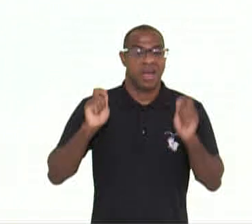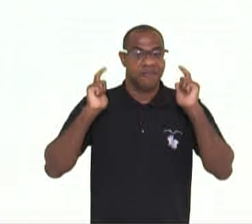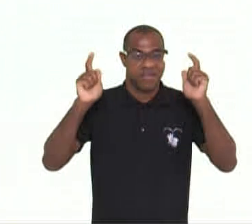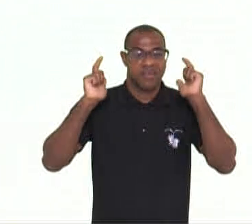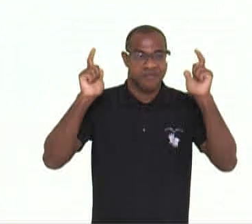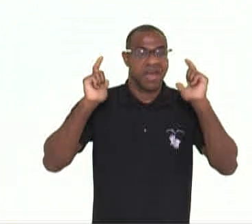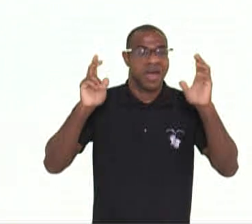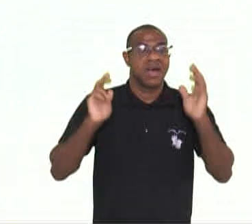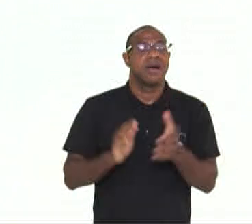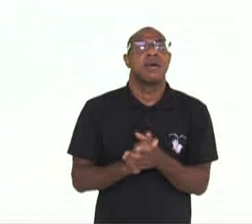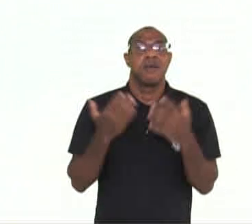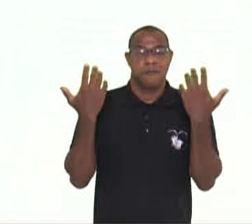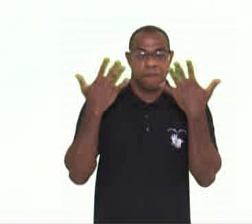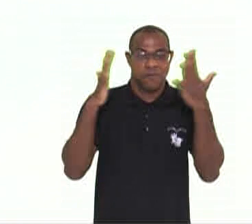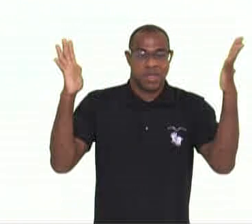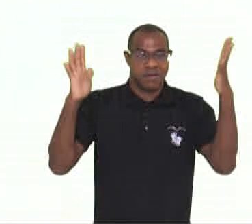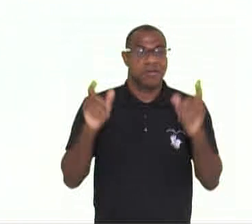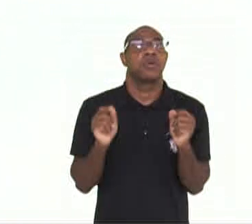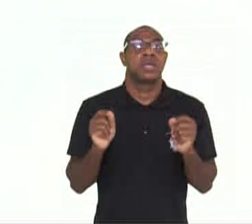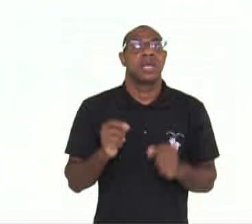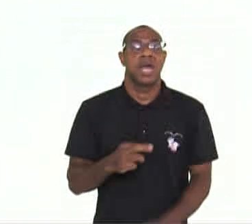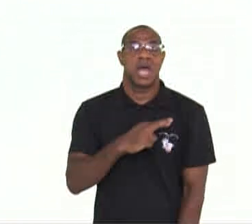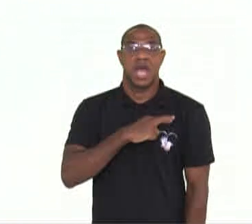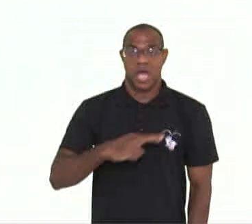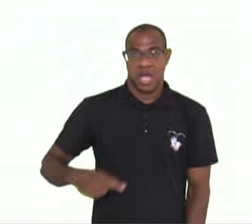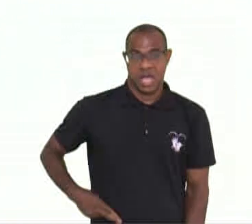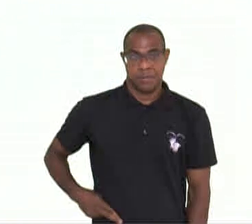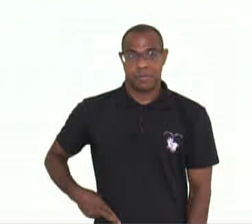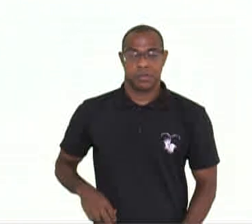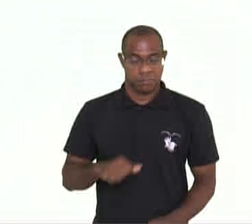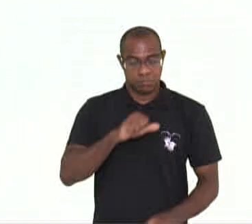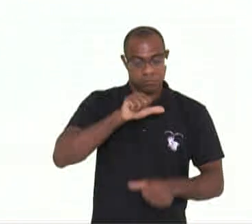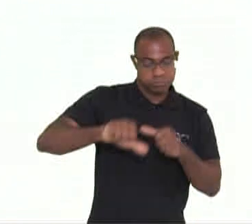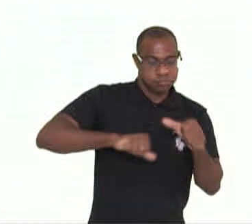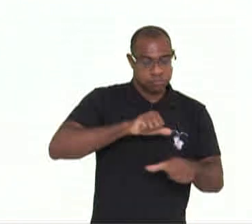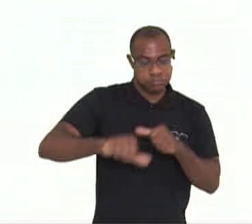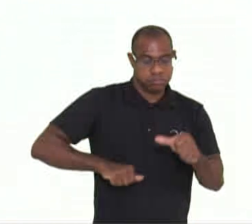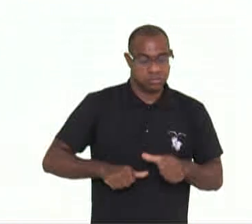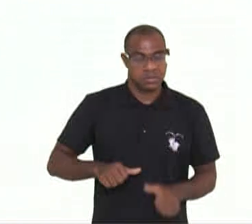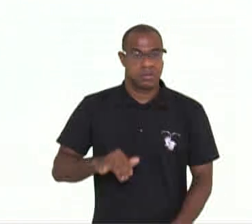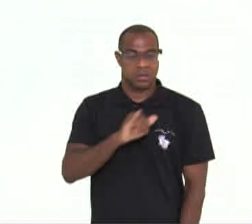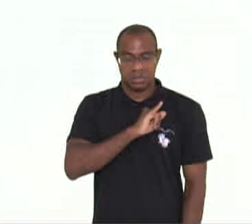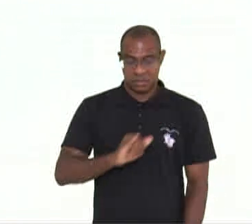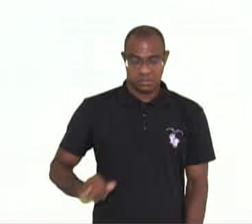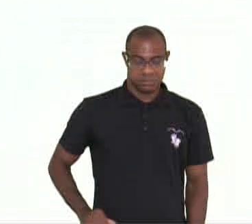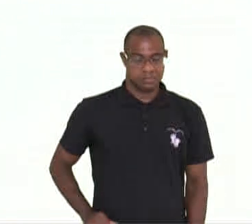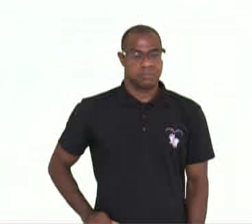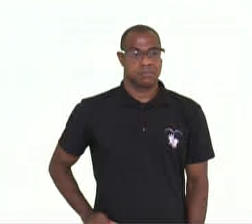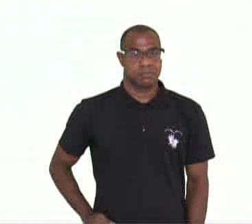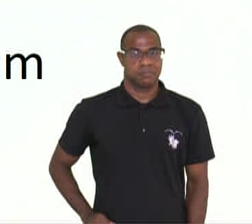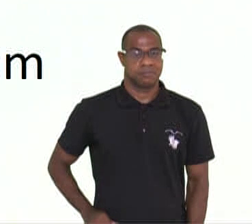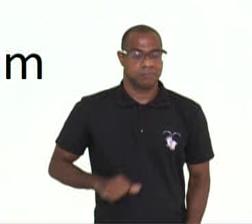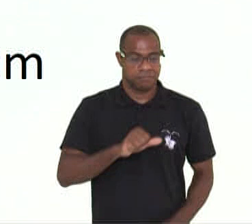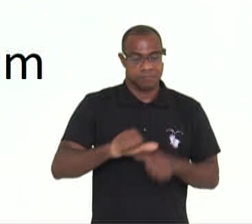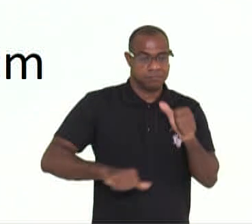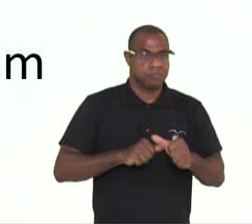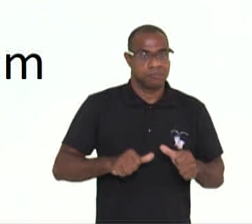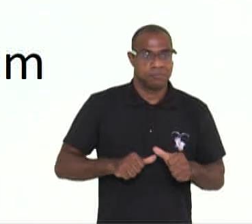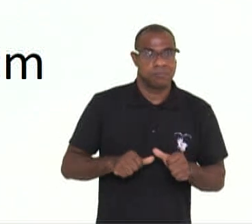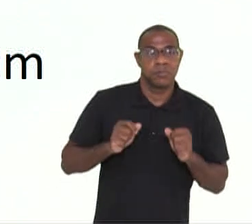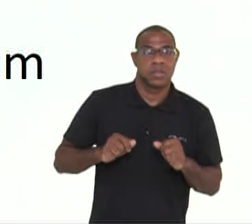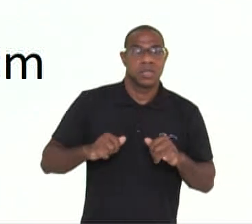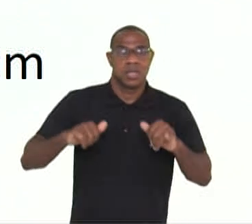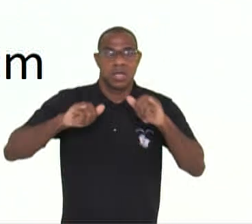1889, o dia marcado como a passagem do Império para a República no